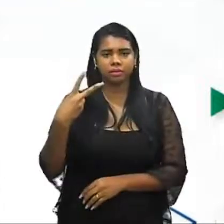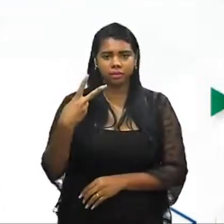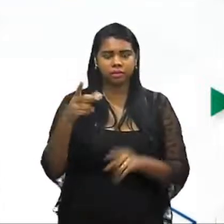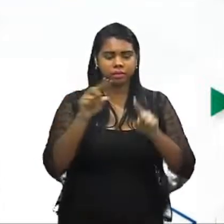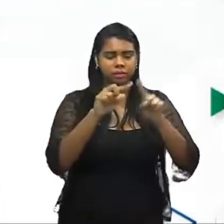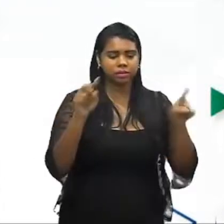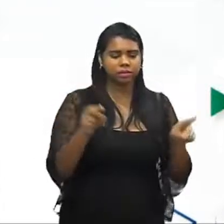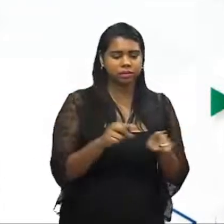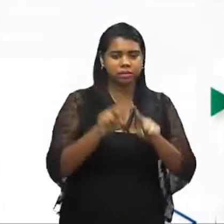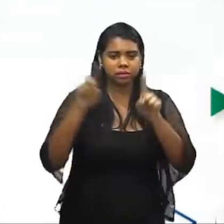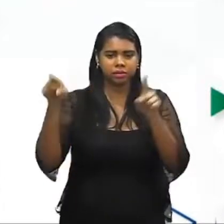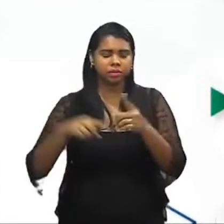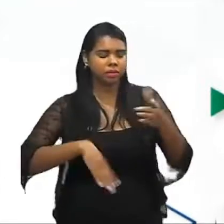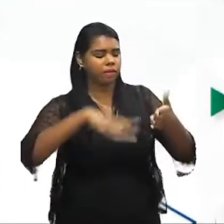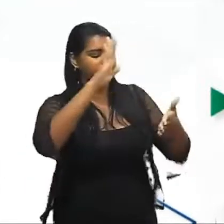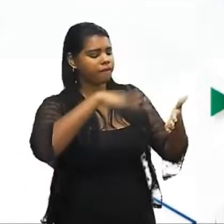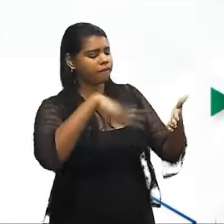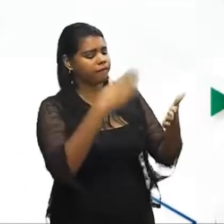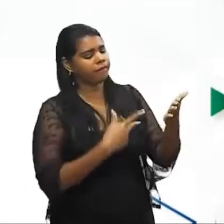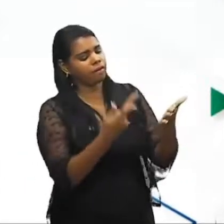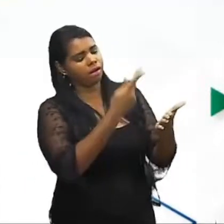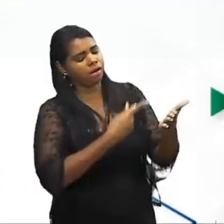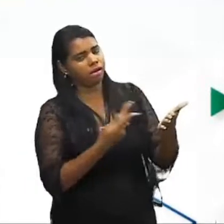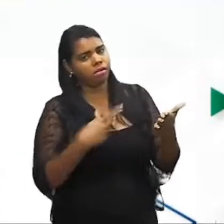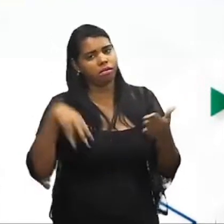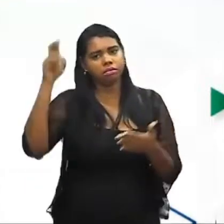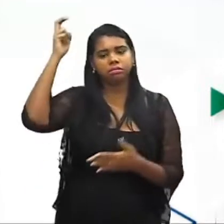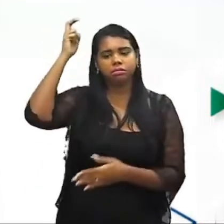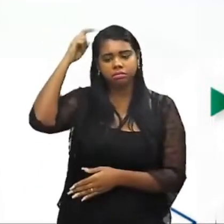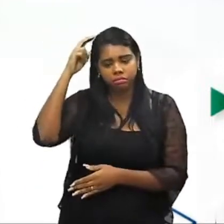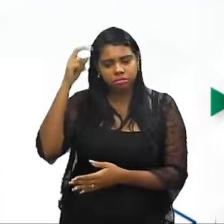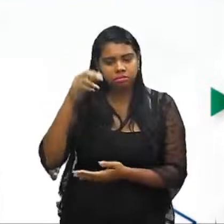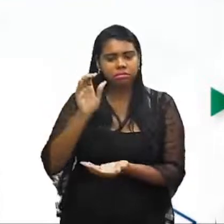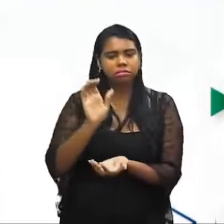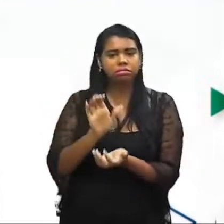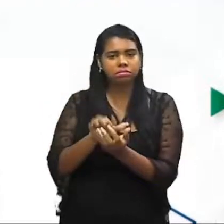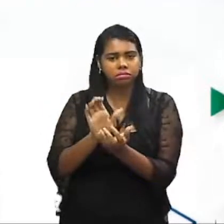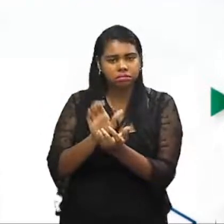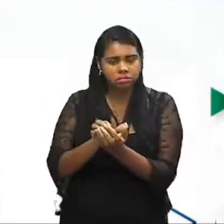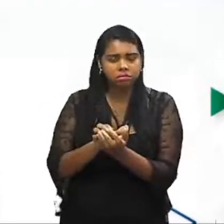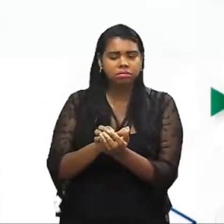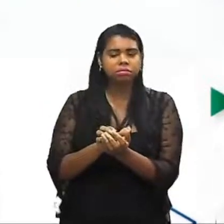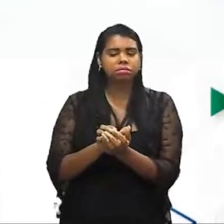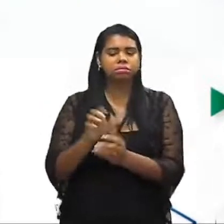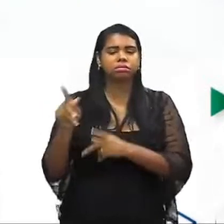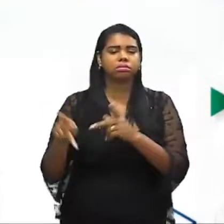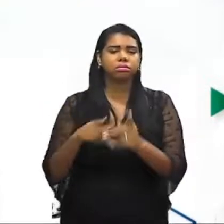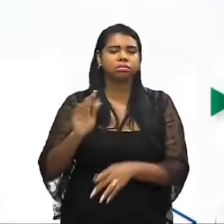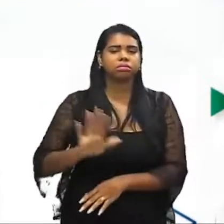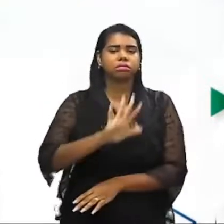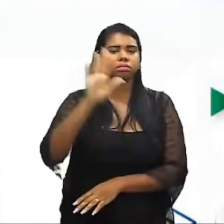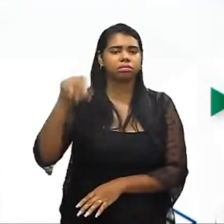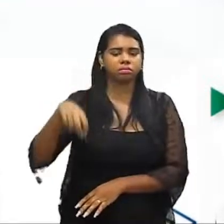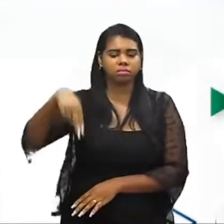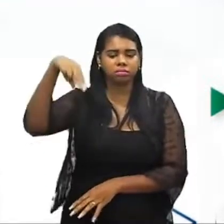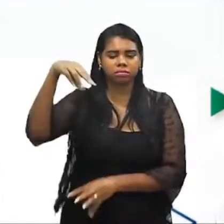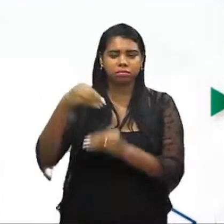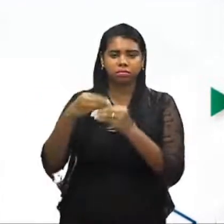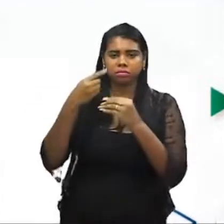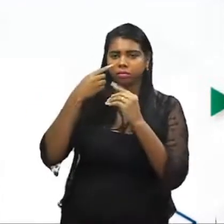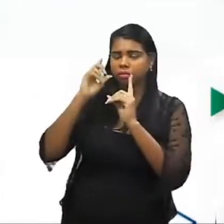quadros, pintando e retratando a cultura popular daqui do Nordeste. Se a gente olha para essa imagem, a gente